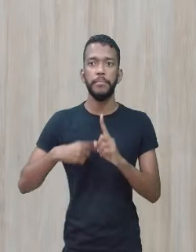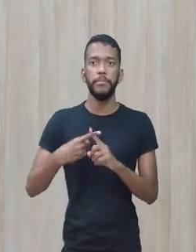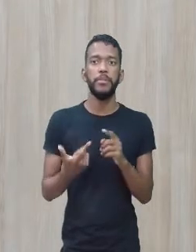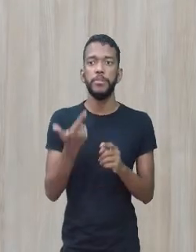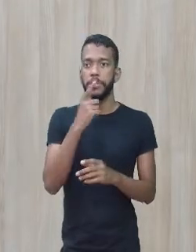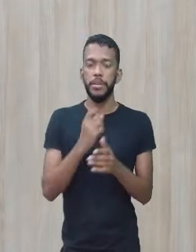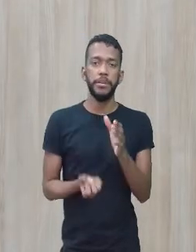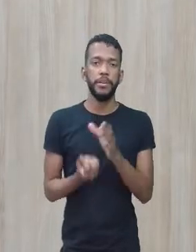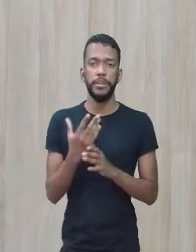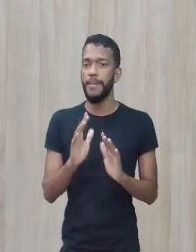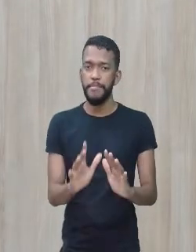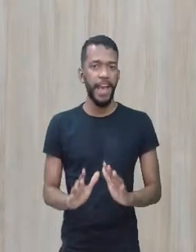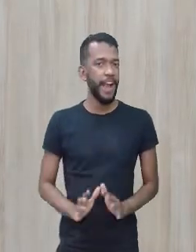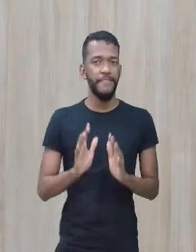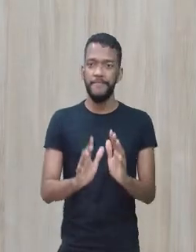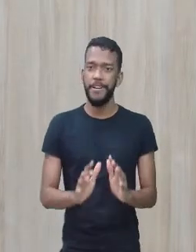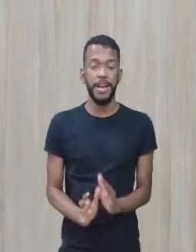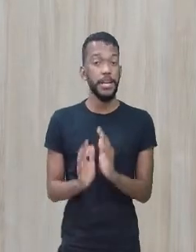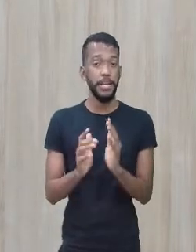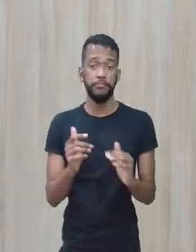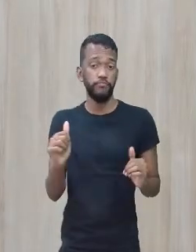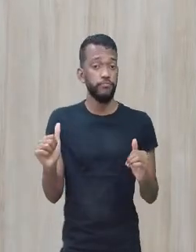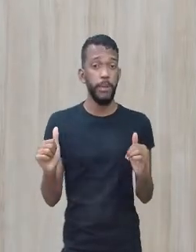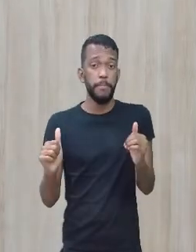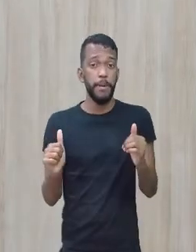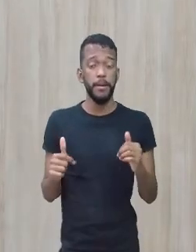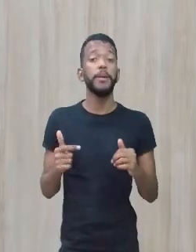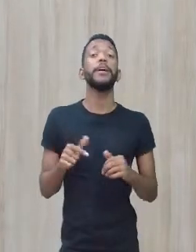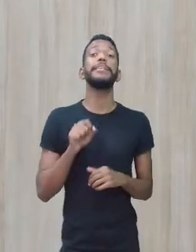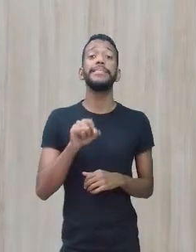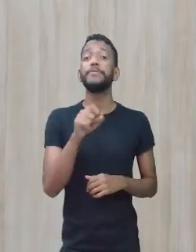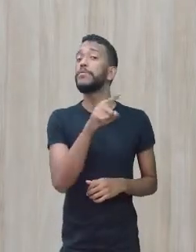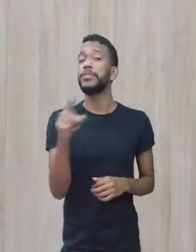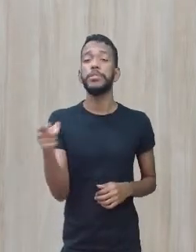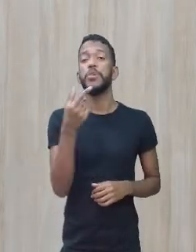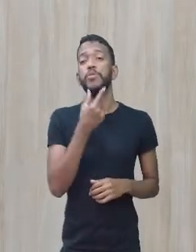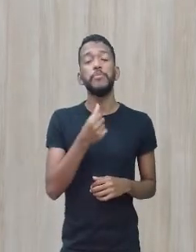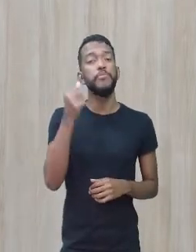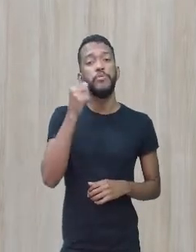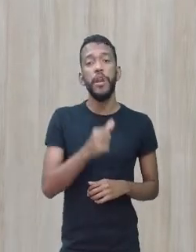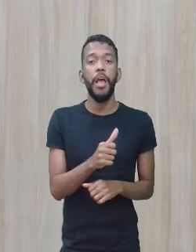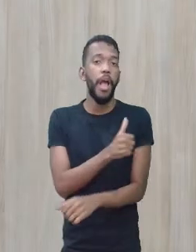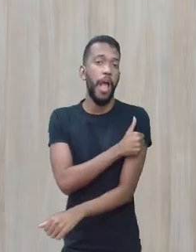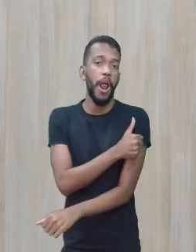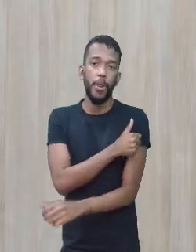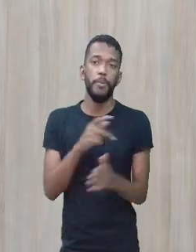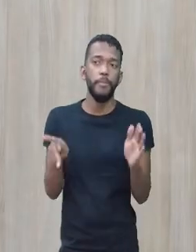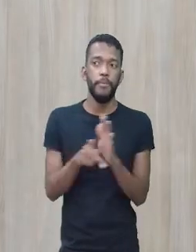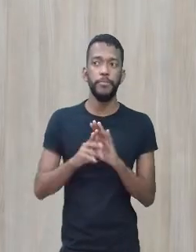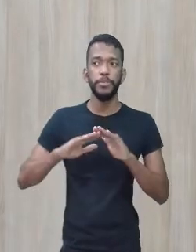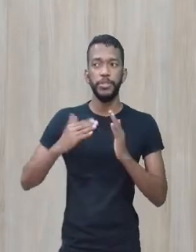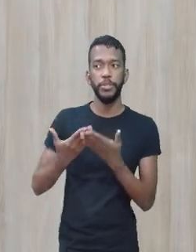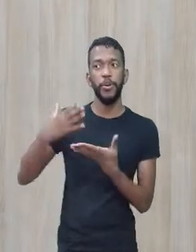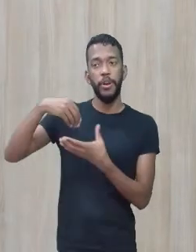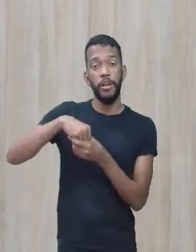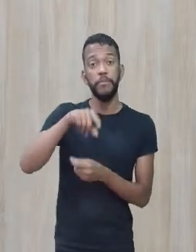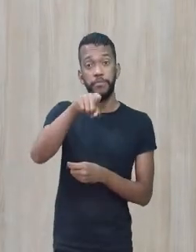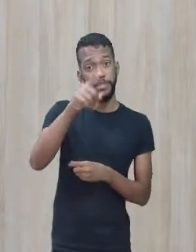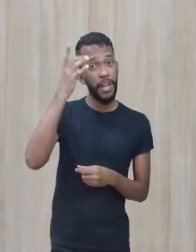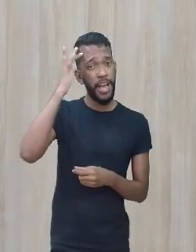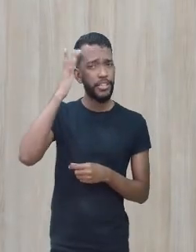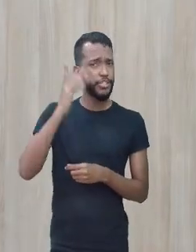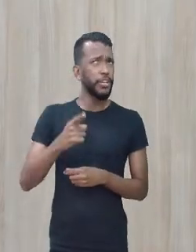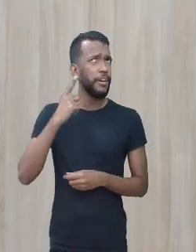brega funk, né? Então, você, aluna das escolas, né, municipais do Recife, você deve estar